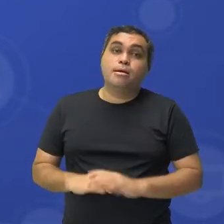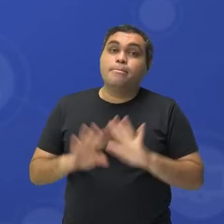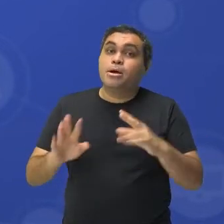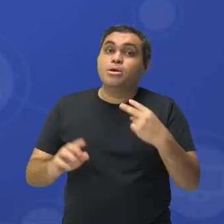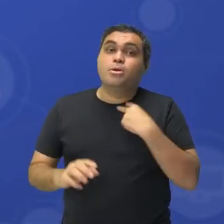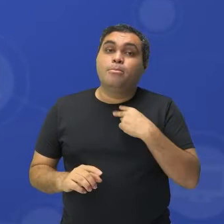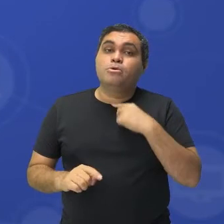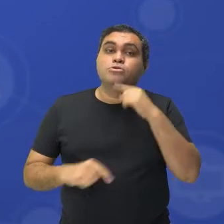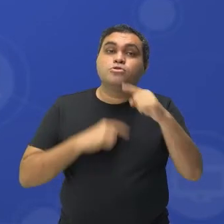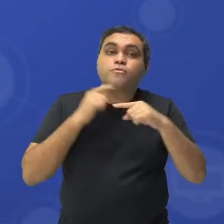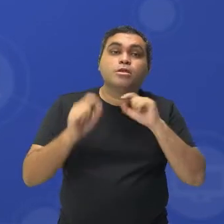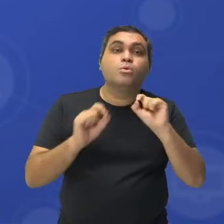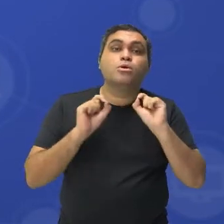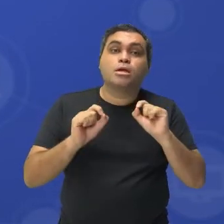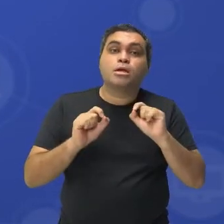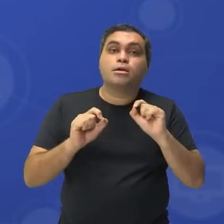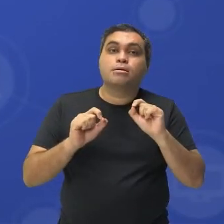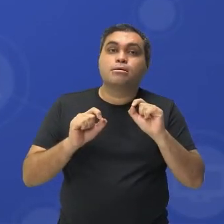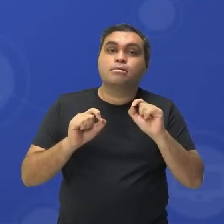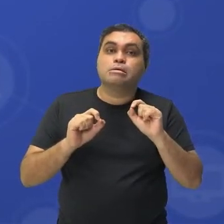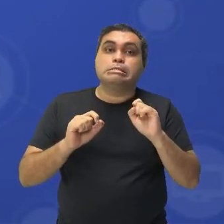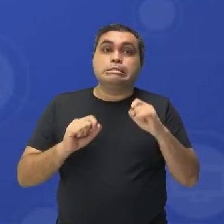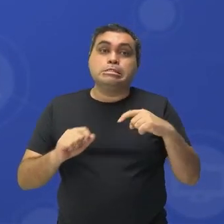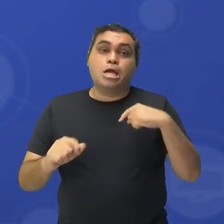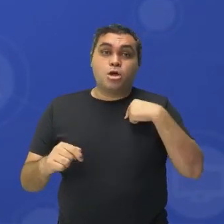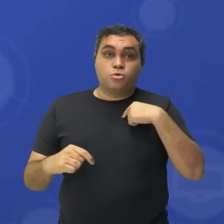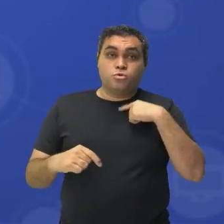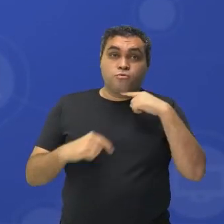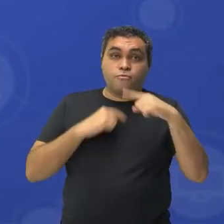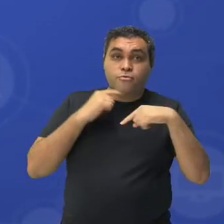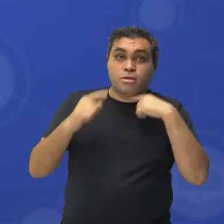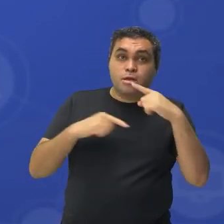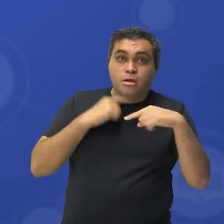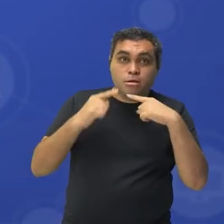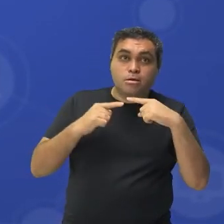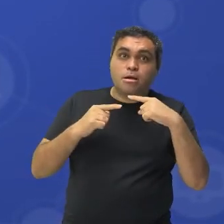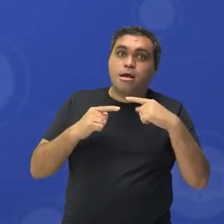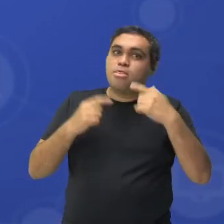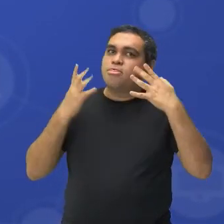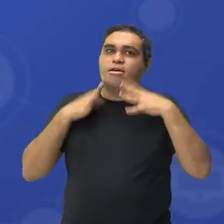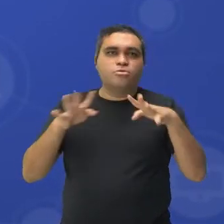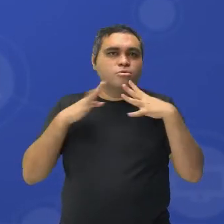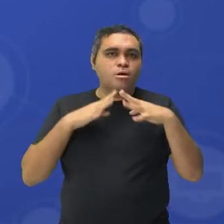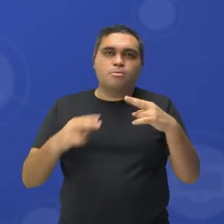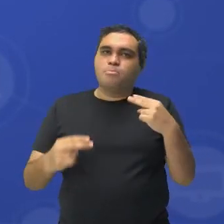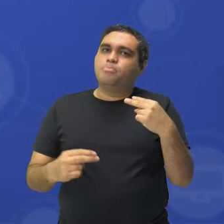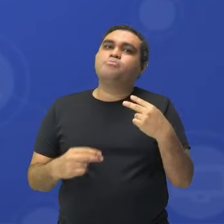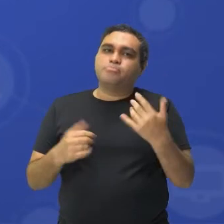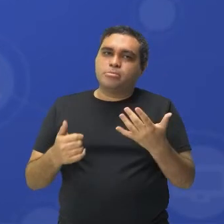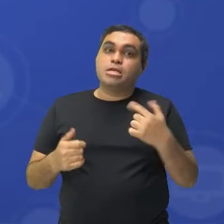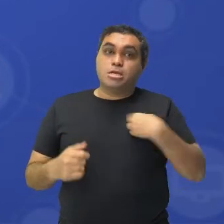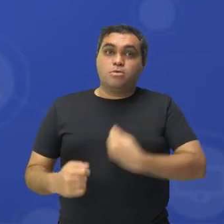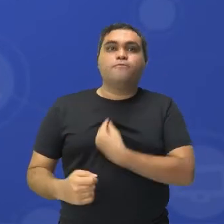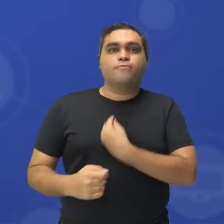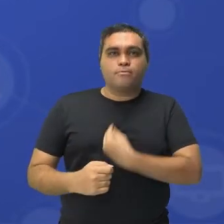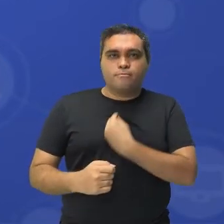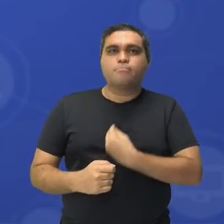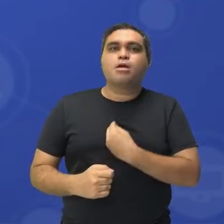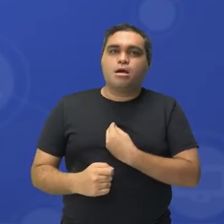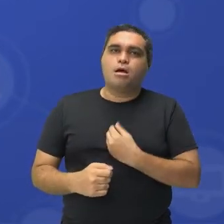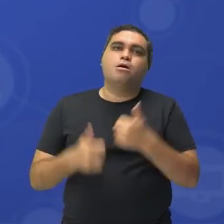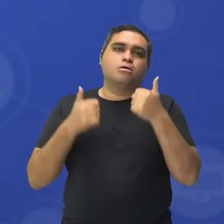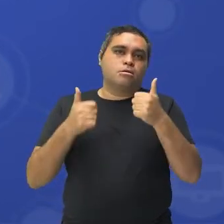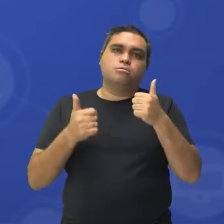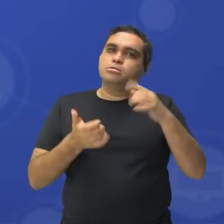eu não posso duvidar, que eu duvido e que eu existo. Isso que é filosofia, né? Então, como é que se dá